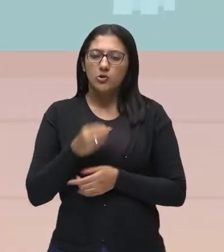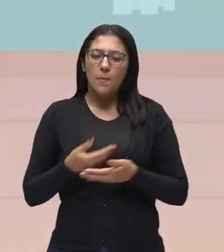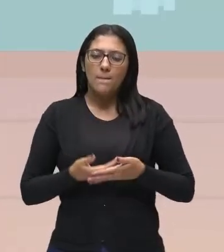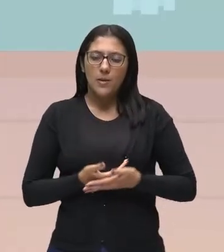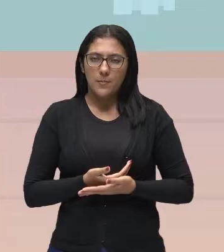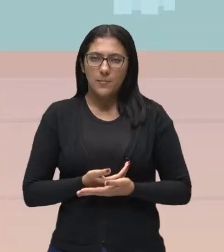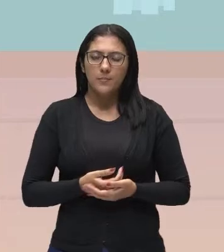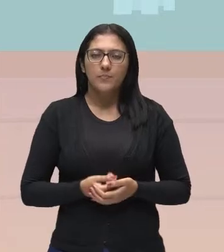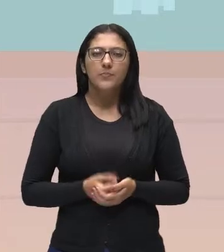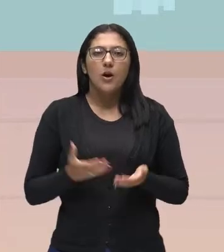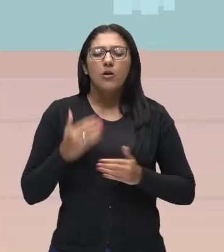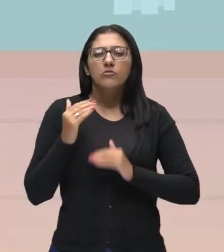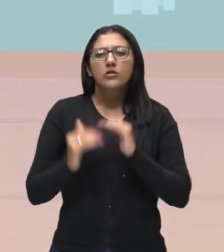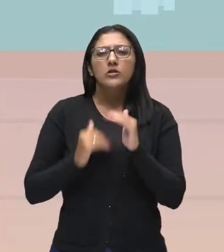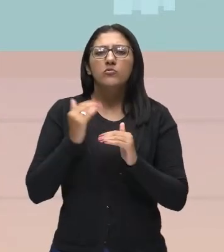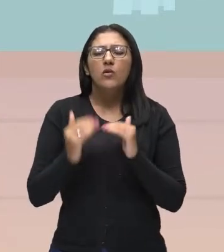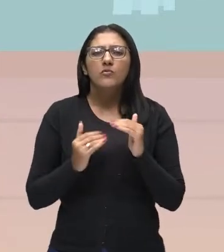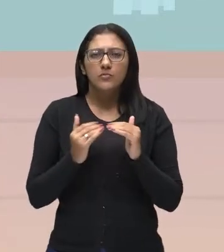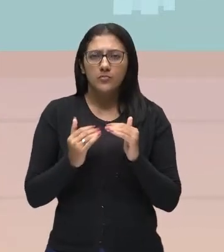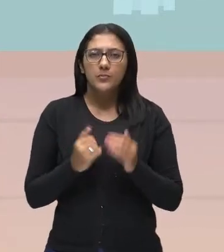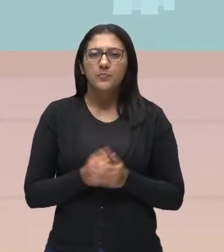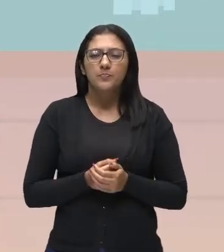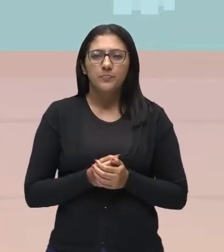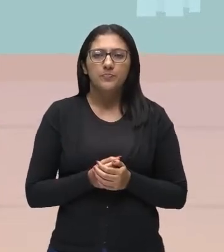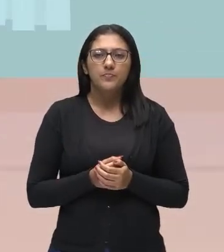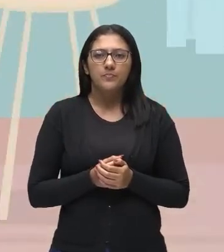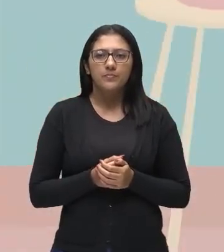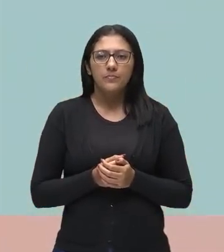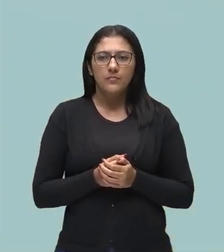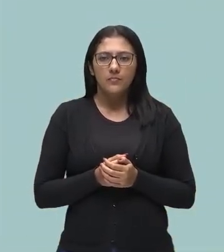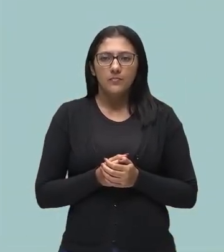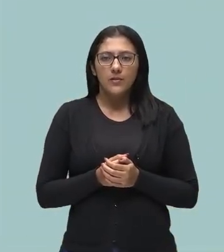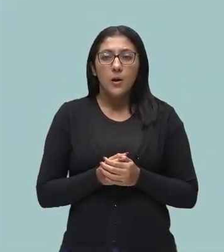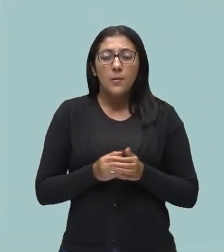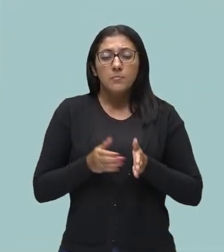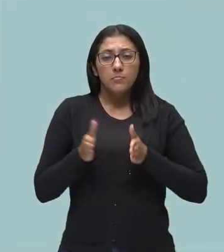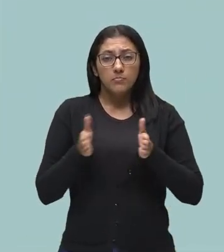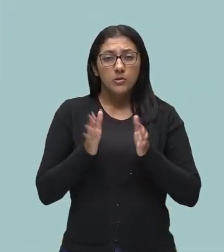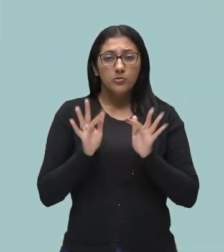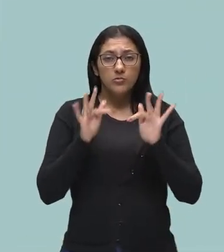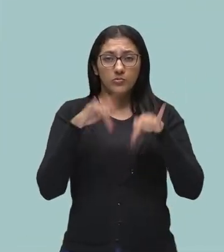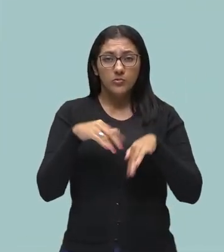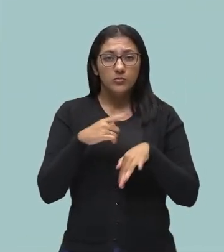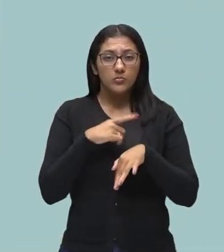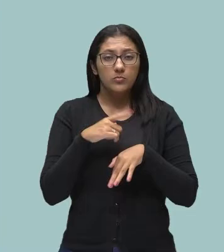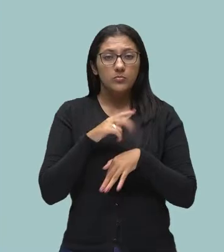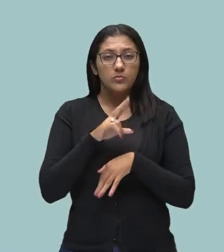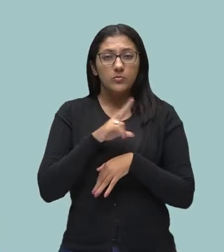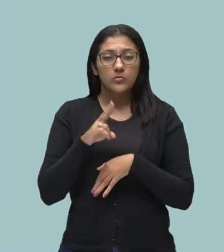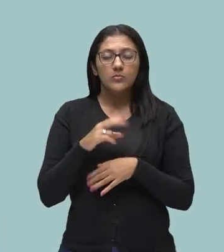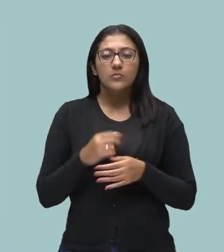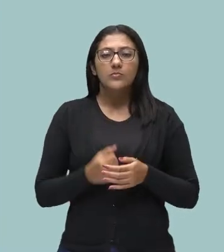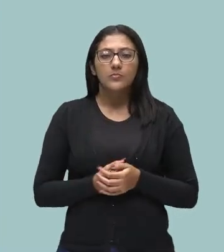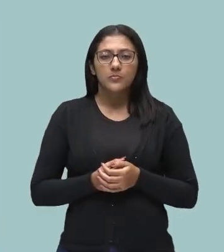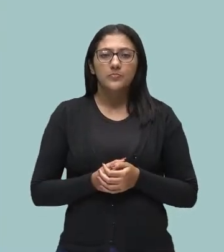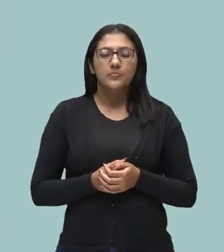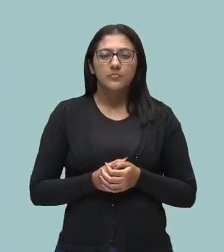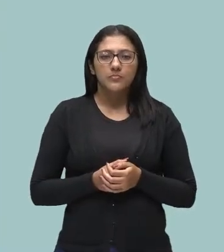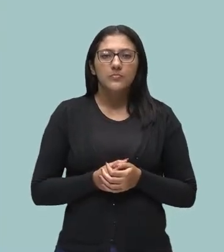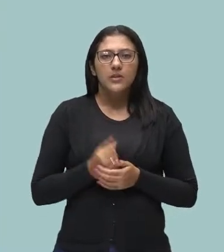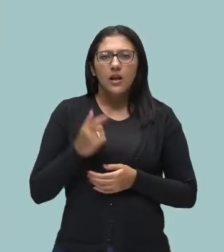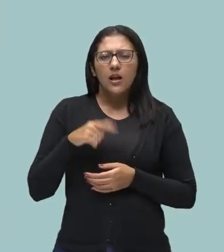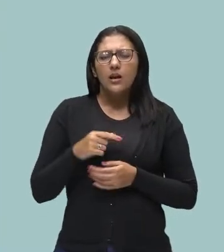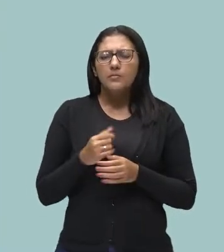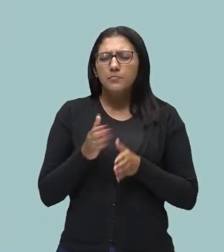desenvolvimento embrionário. No finalzinho acontece um processo chamado de organogênese, que é a formação aí de órgãos. E aí, lá na